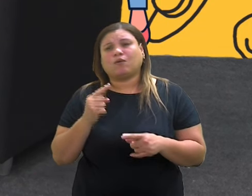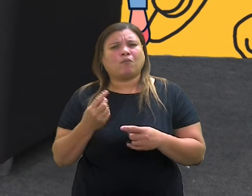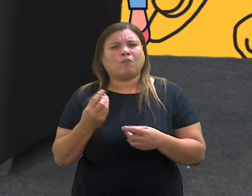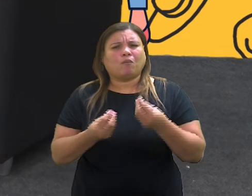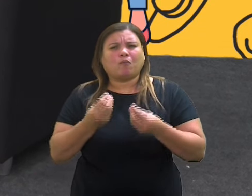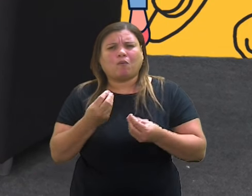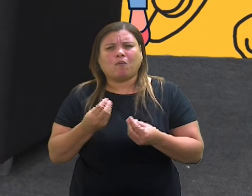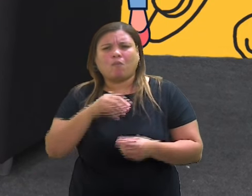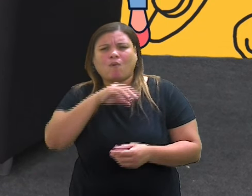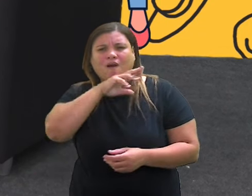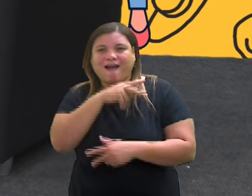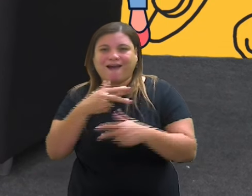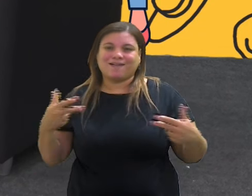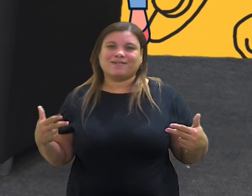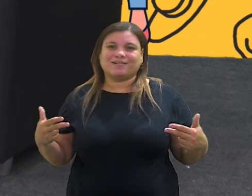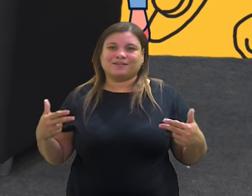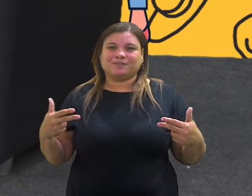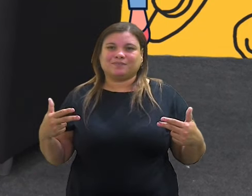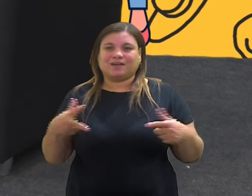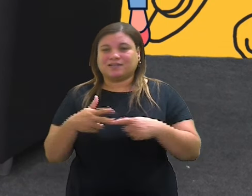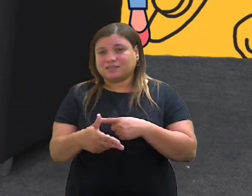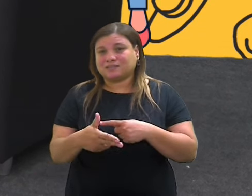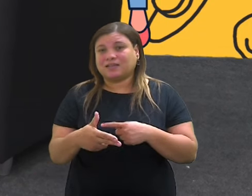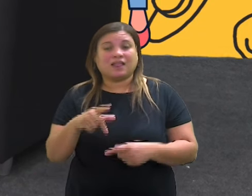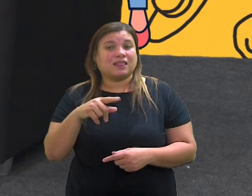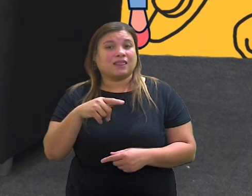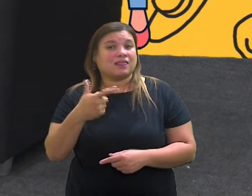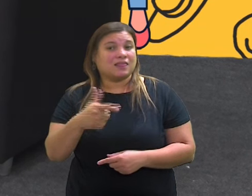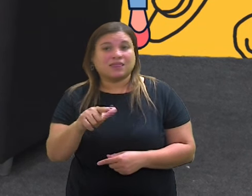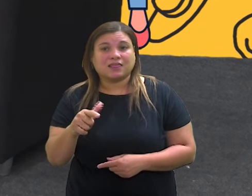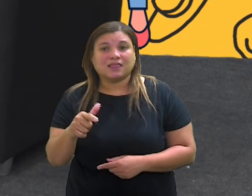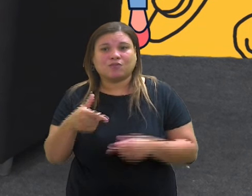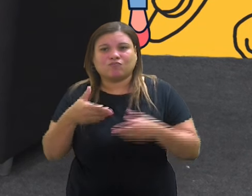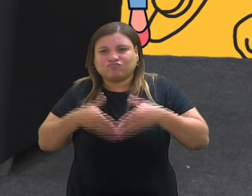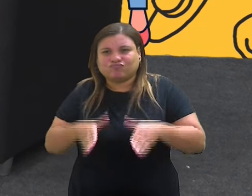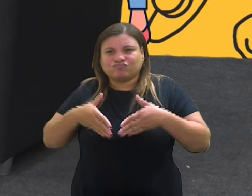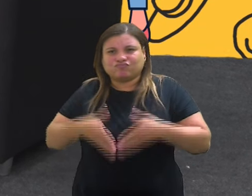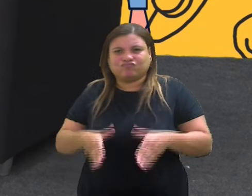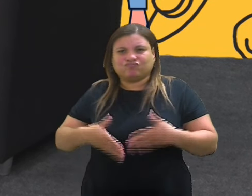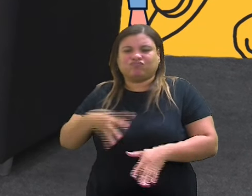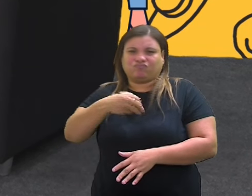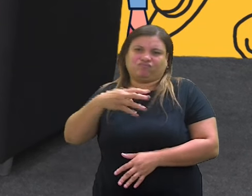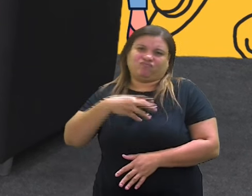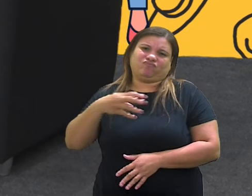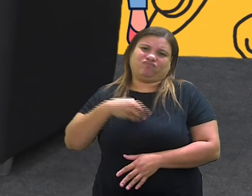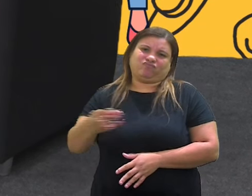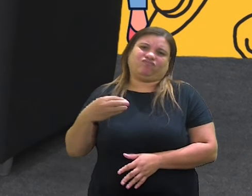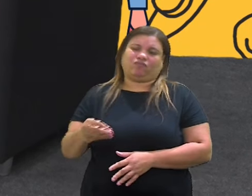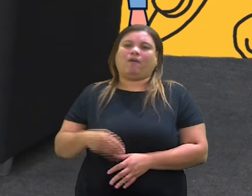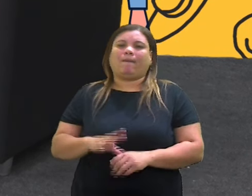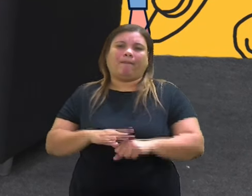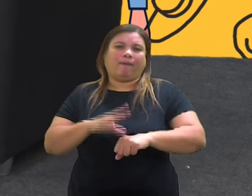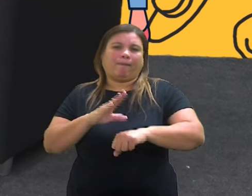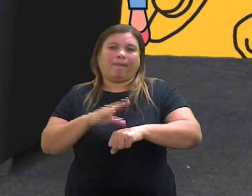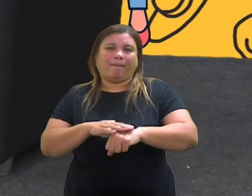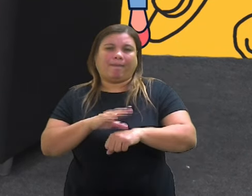nas zoonoses são realizadas essas cirurgias de castração, tanto para cães, tanto para gatos. E basta entrar no site da prefeitura,